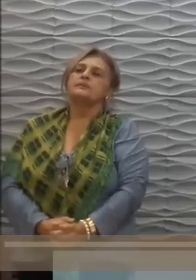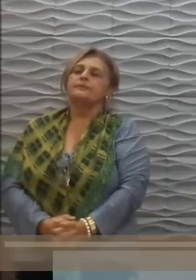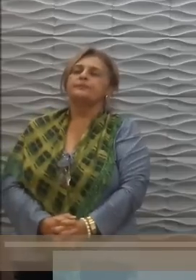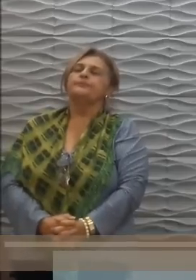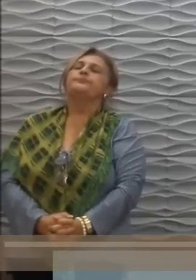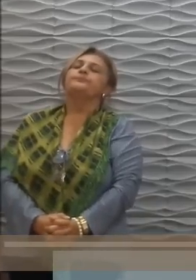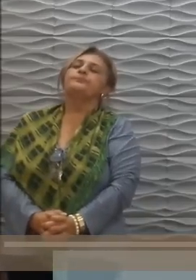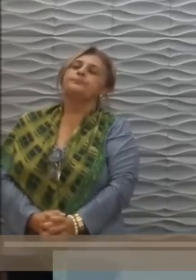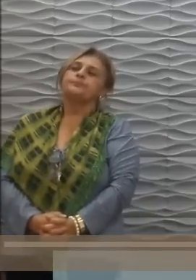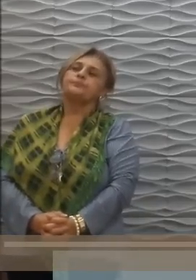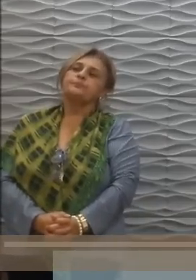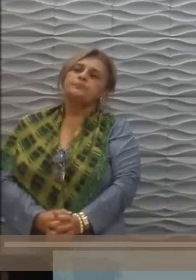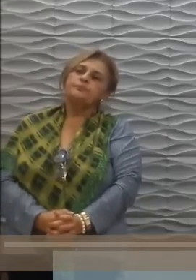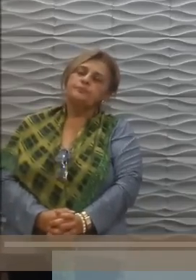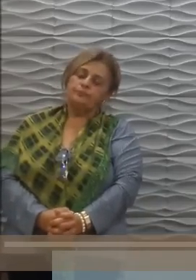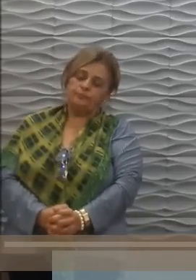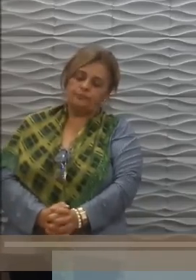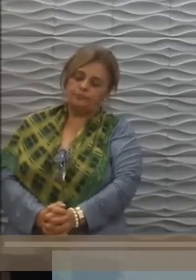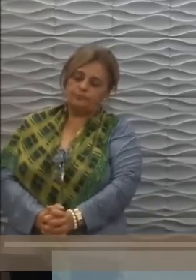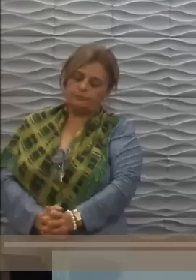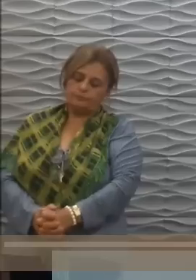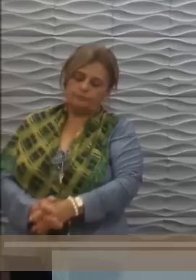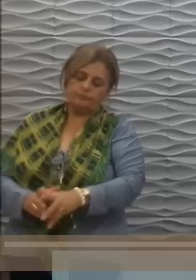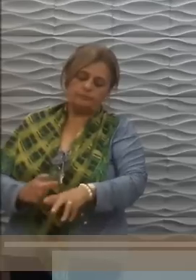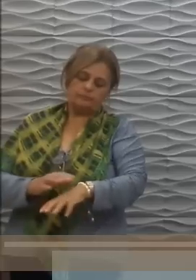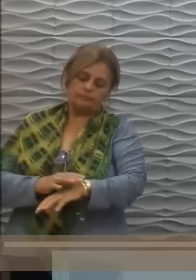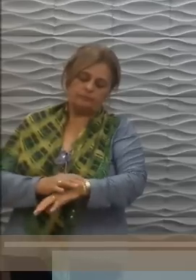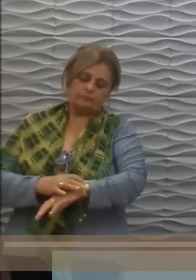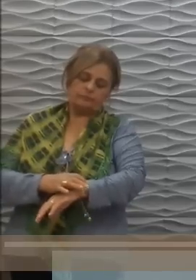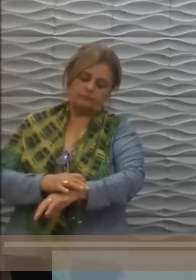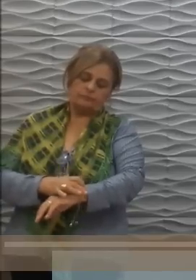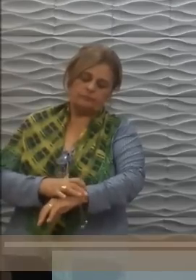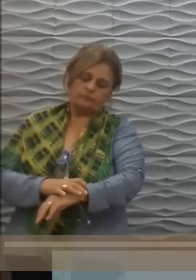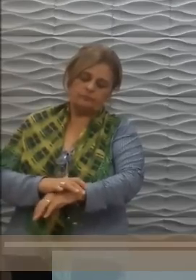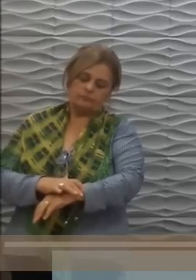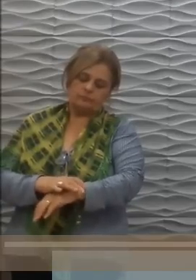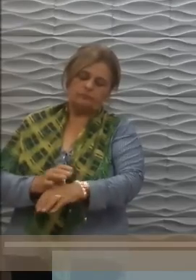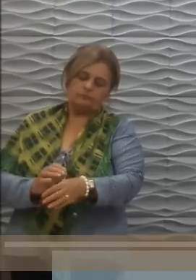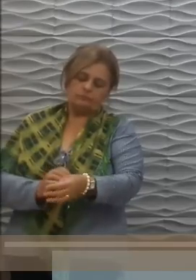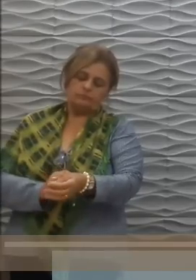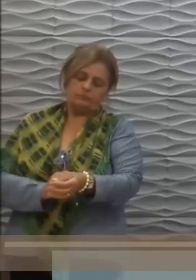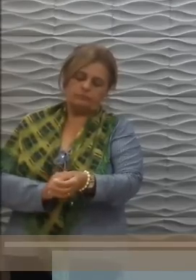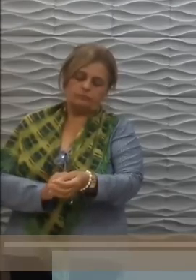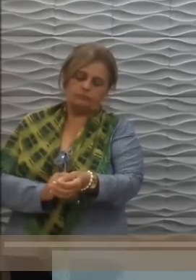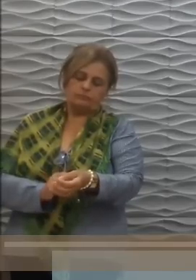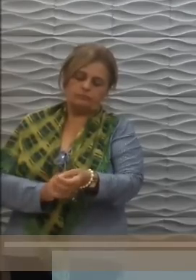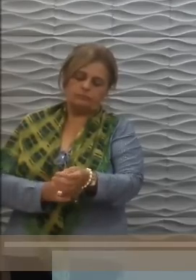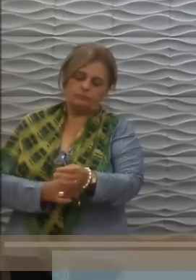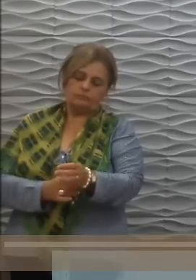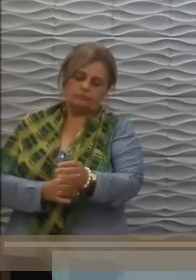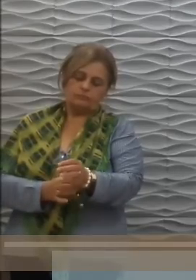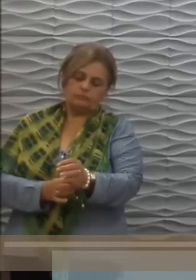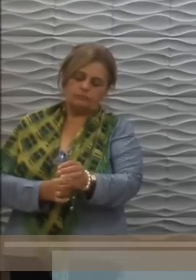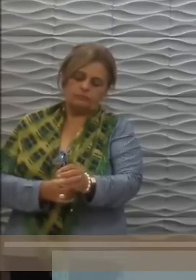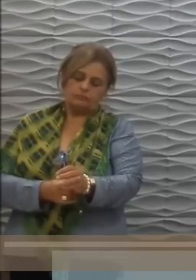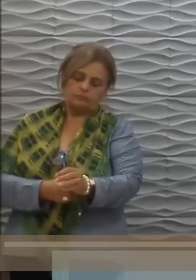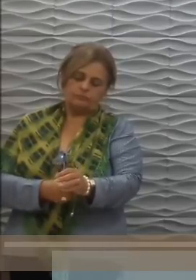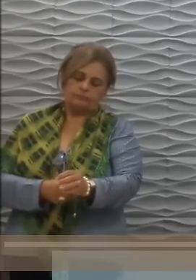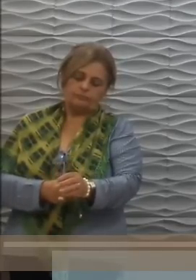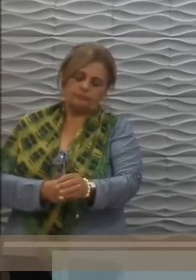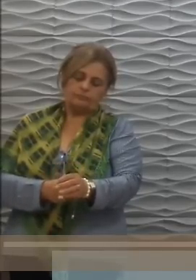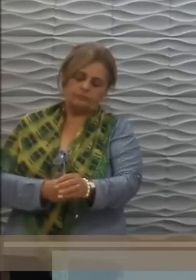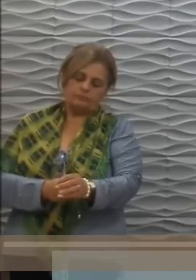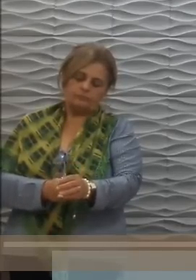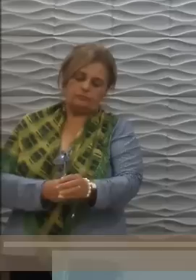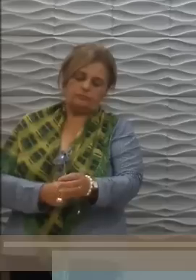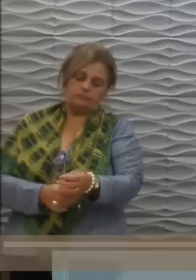o Senhor seja, Pai amado, mais uma vez neste culto, louvado, porque Tu merece todo louvor e adoração.